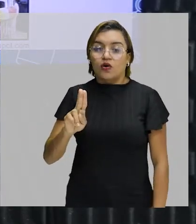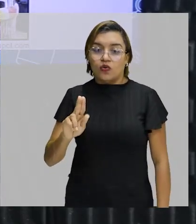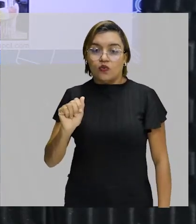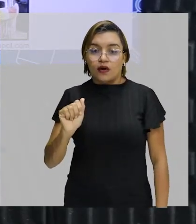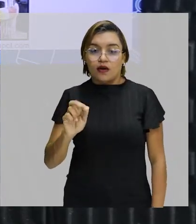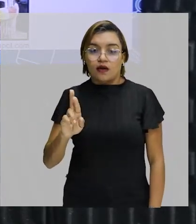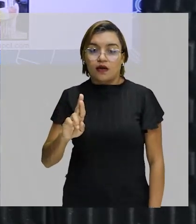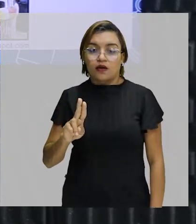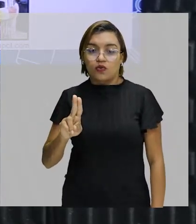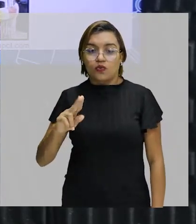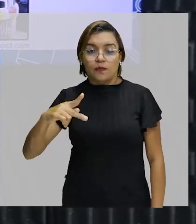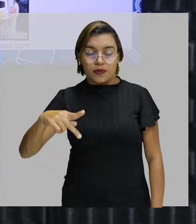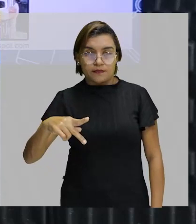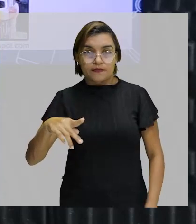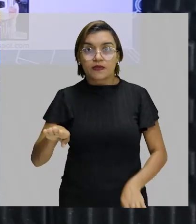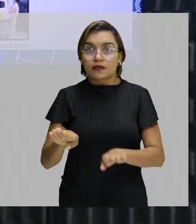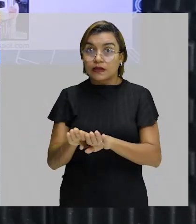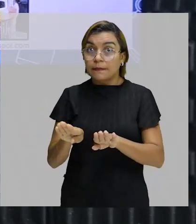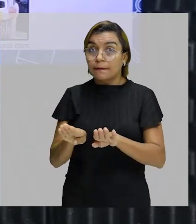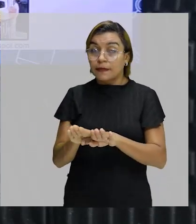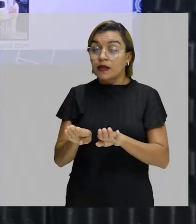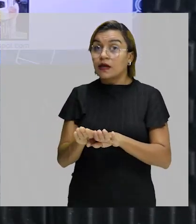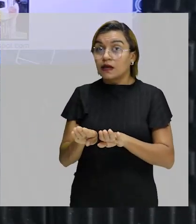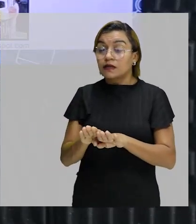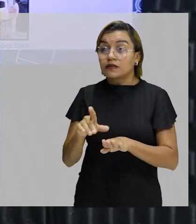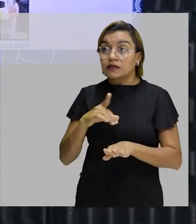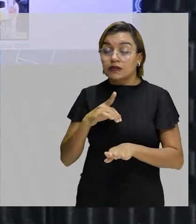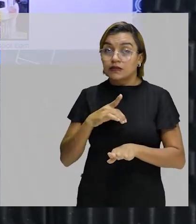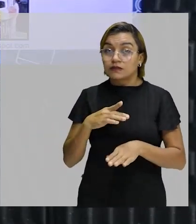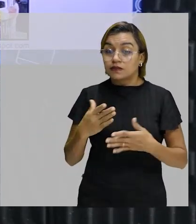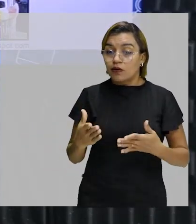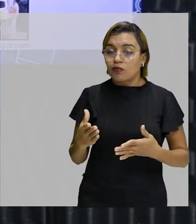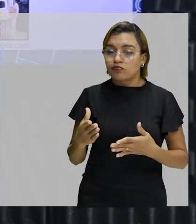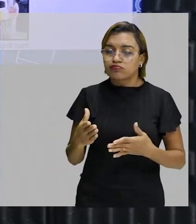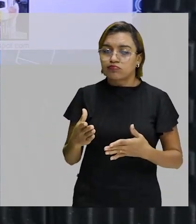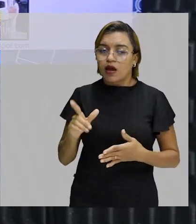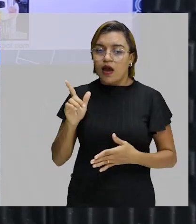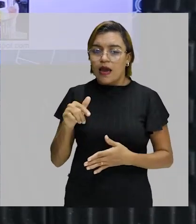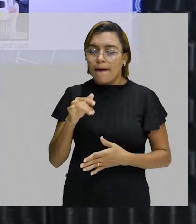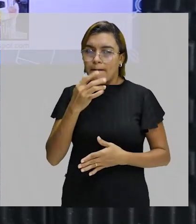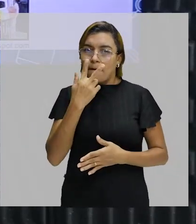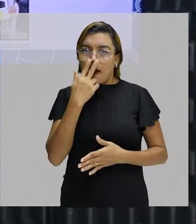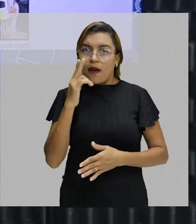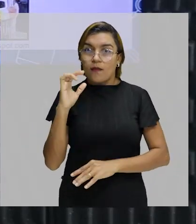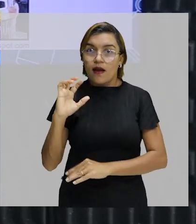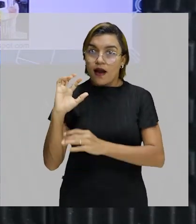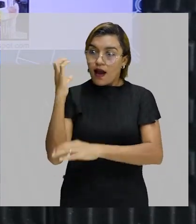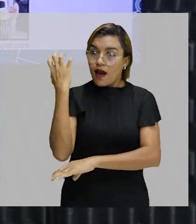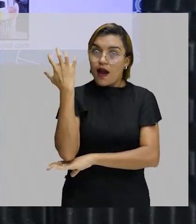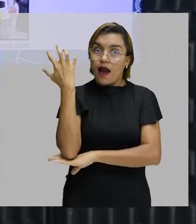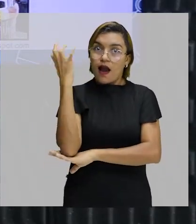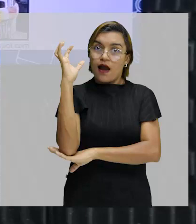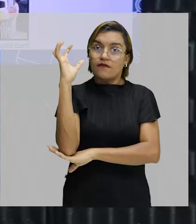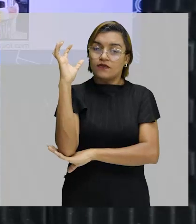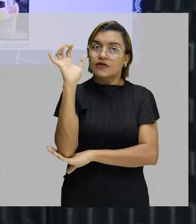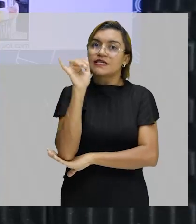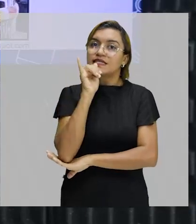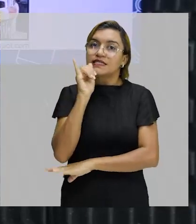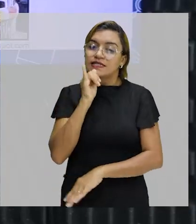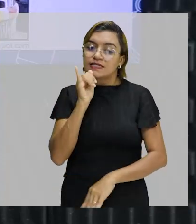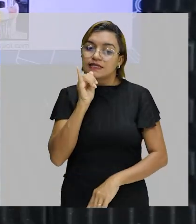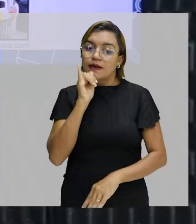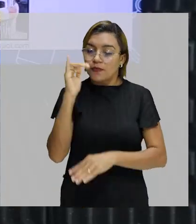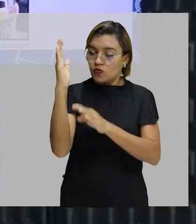quê? Cerimoniais e ritualísticas. Quarupi é uma espécie de árvore. Então, o